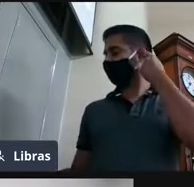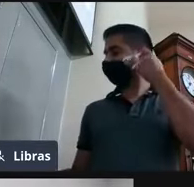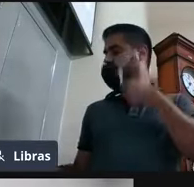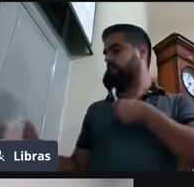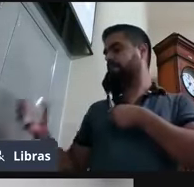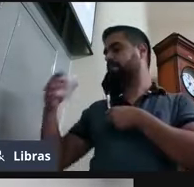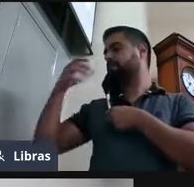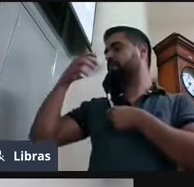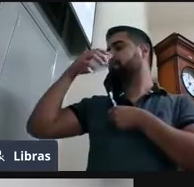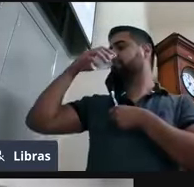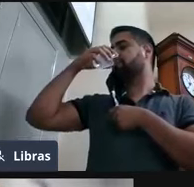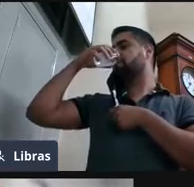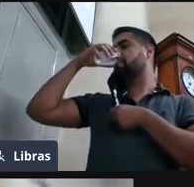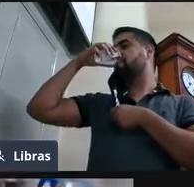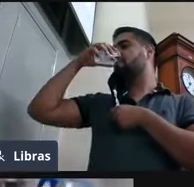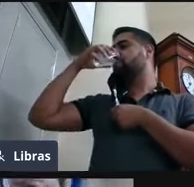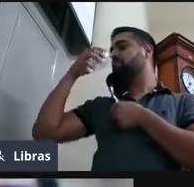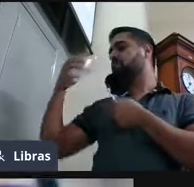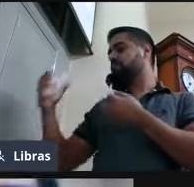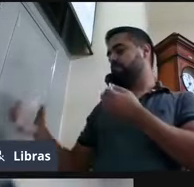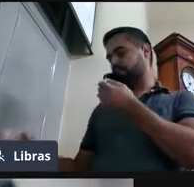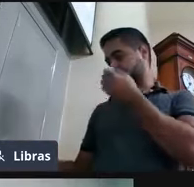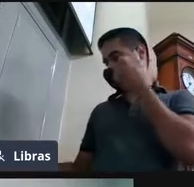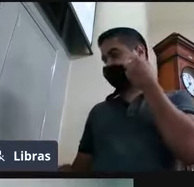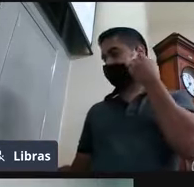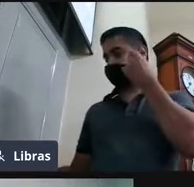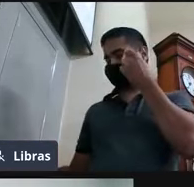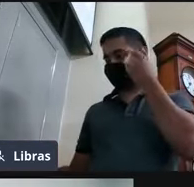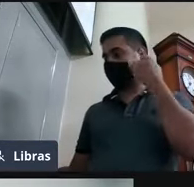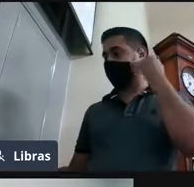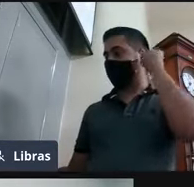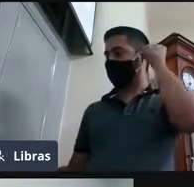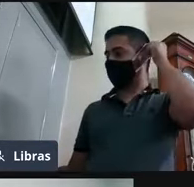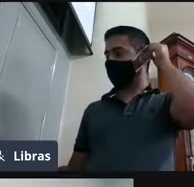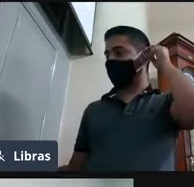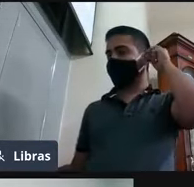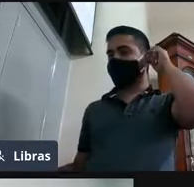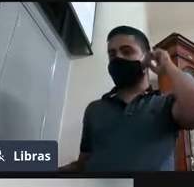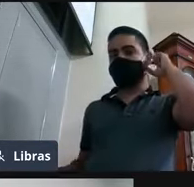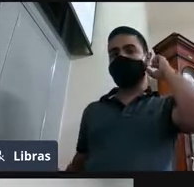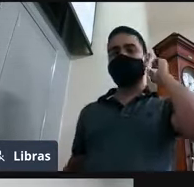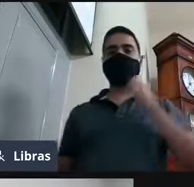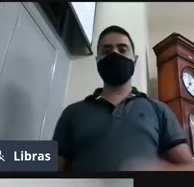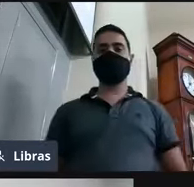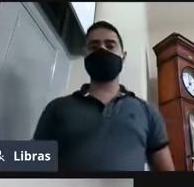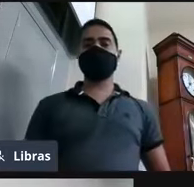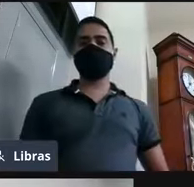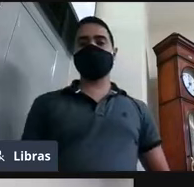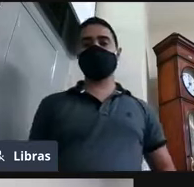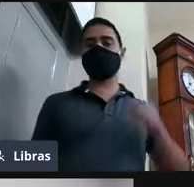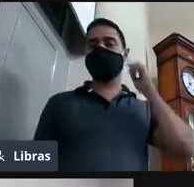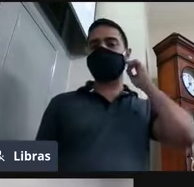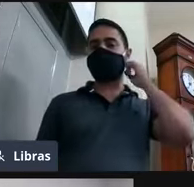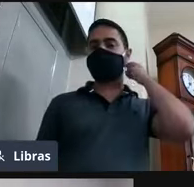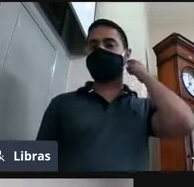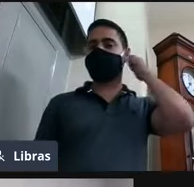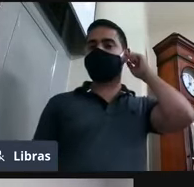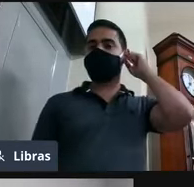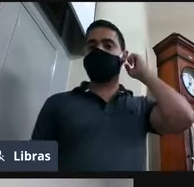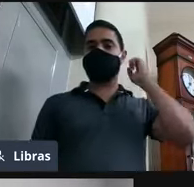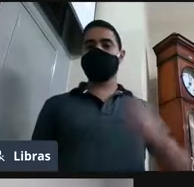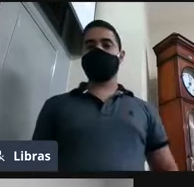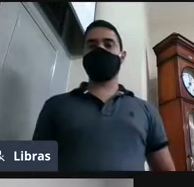vou fazer a chamada dos senhores vereadores. Primeiro vereador que se fez presente, deixou